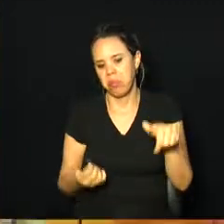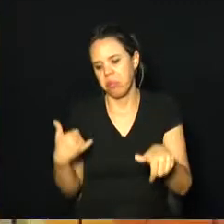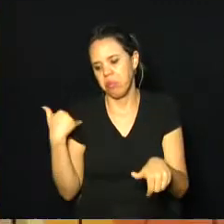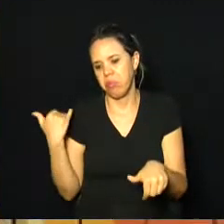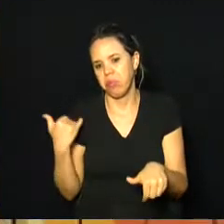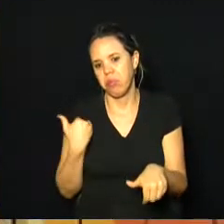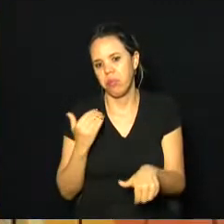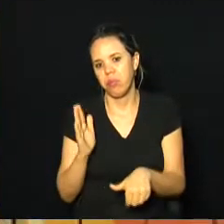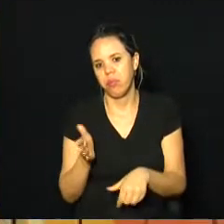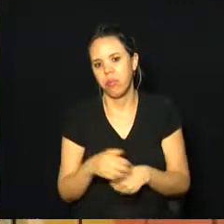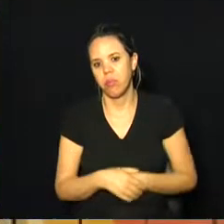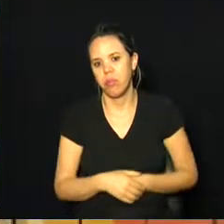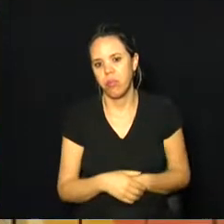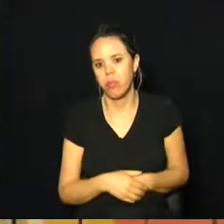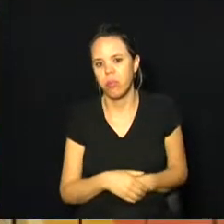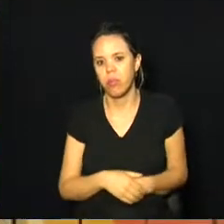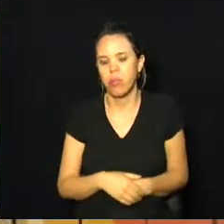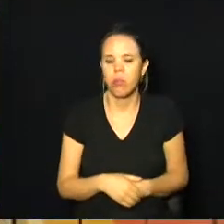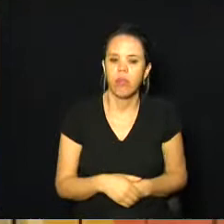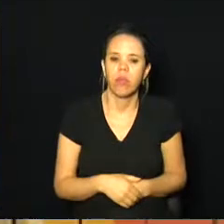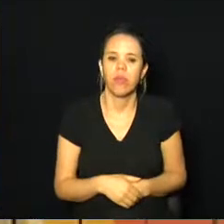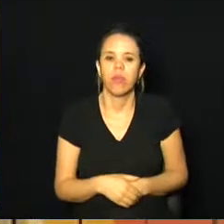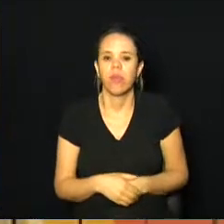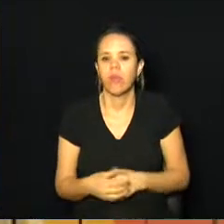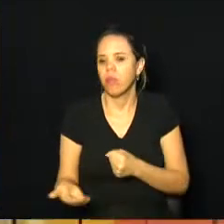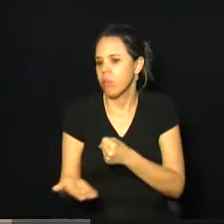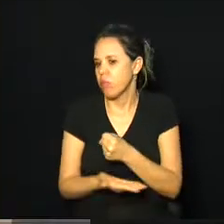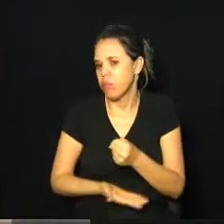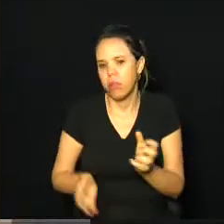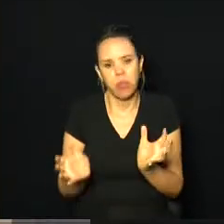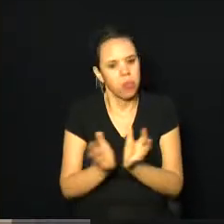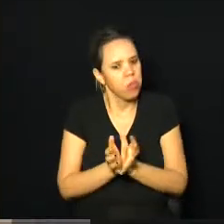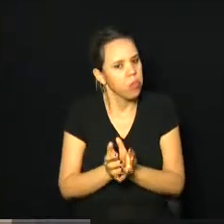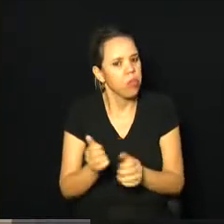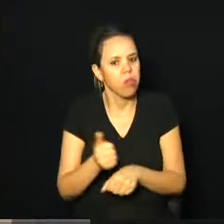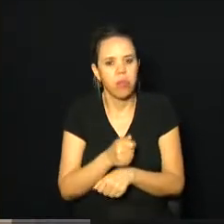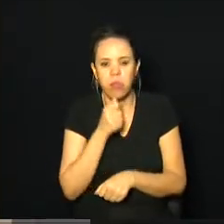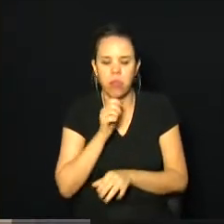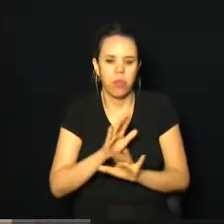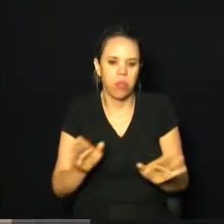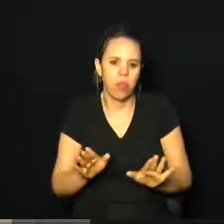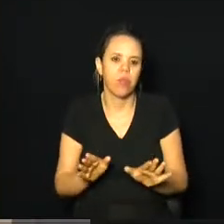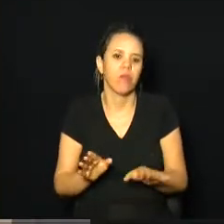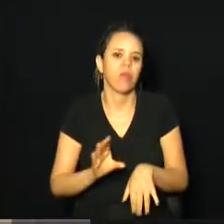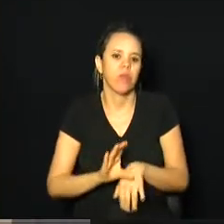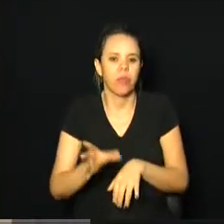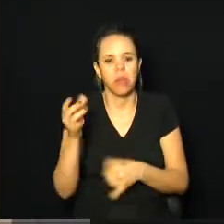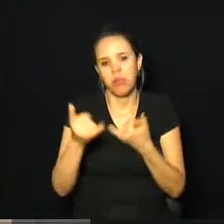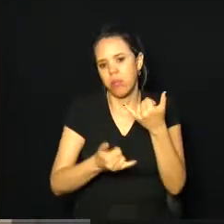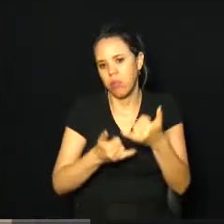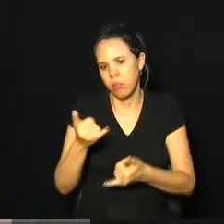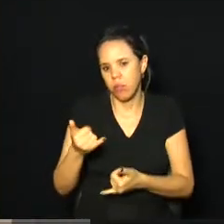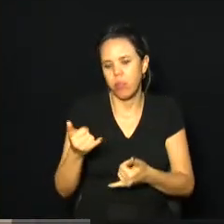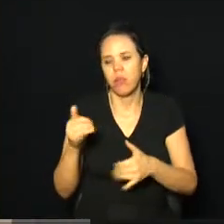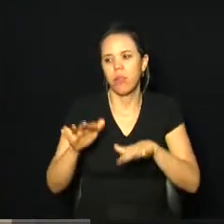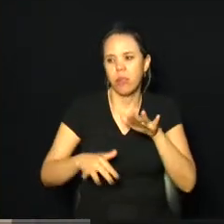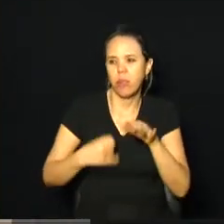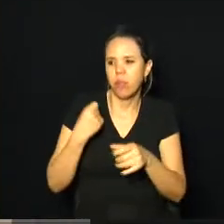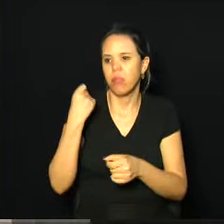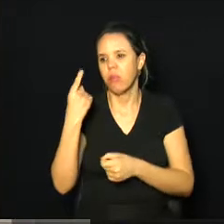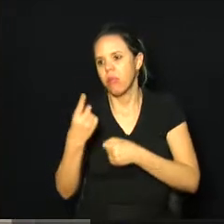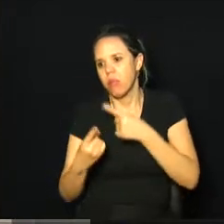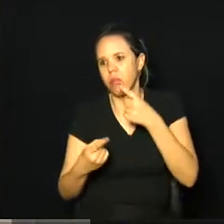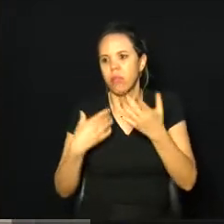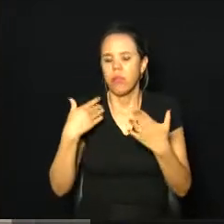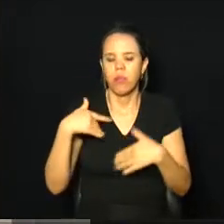já sem passar nas categorias de base, né, de formação, por brincadeira de verão, no verão